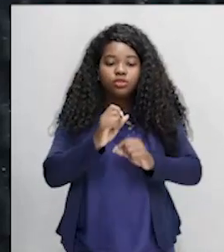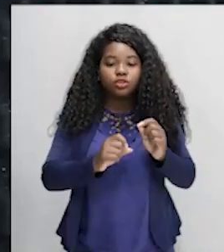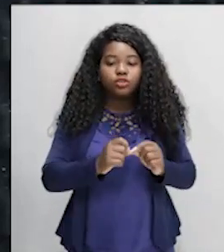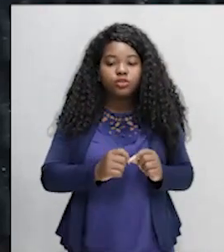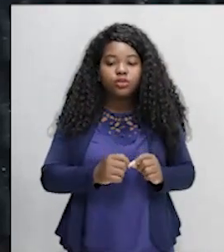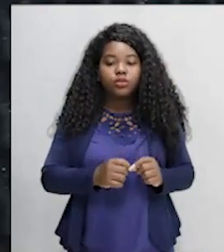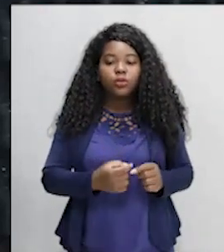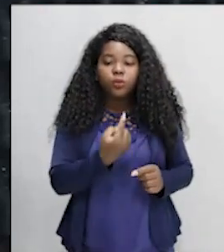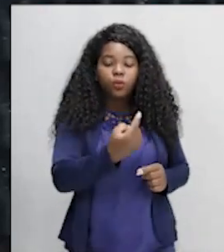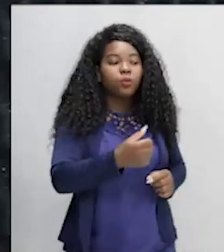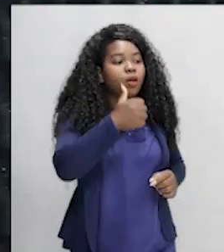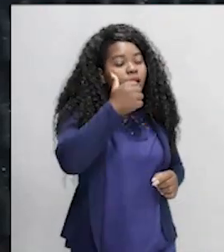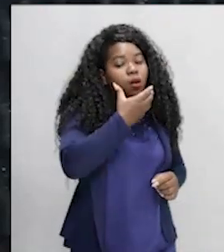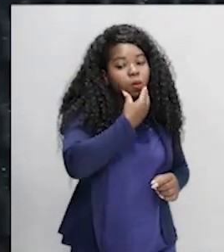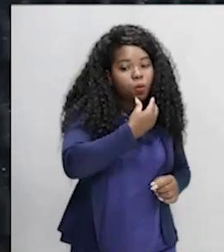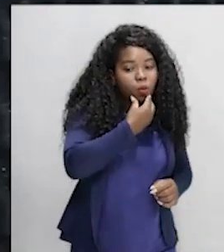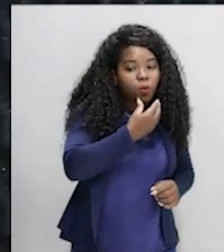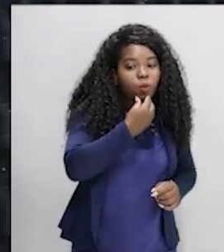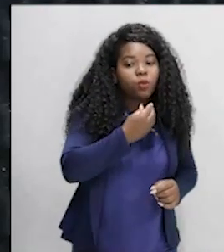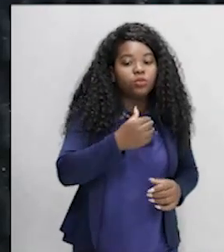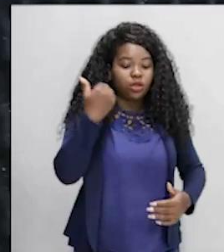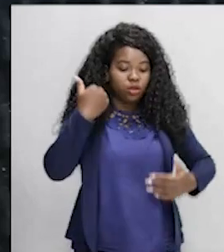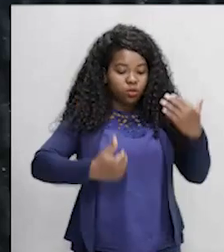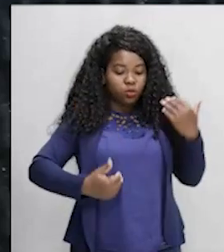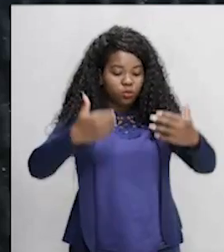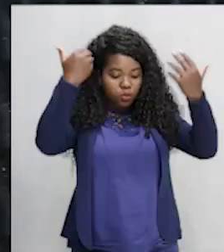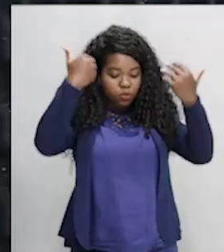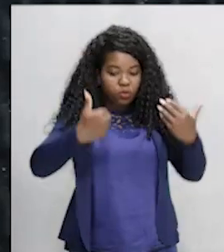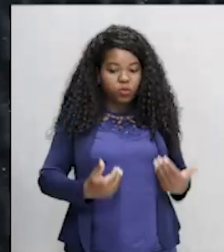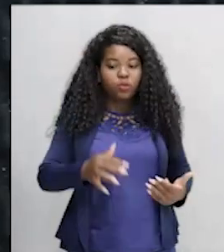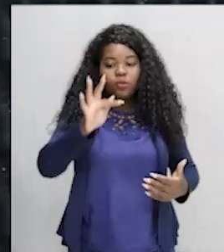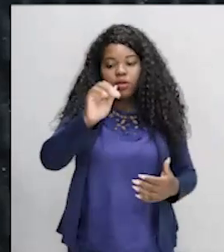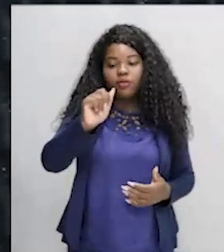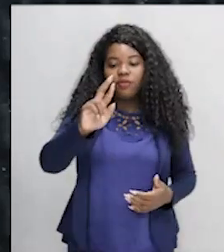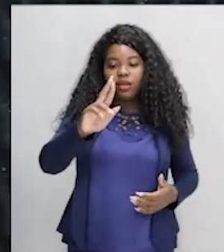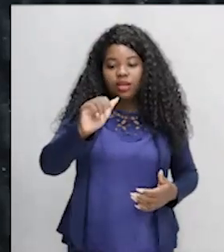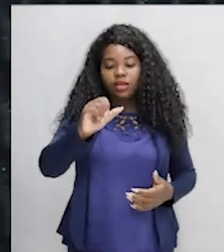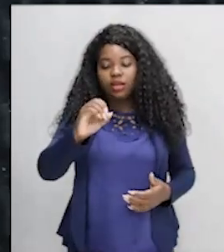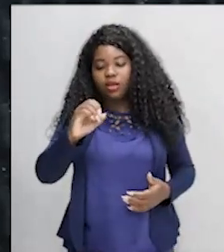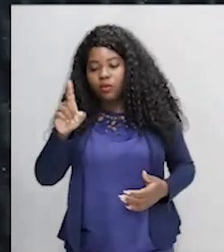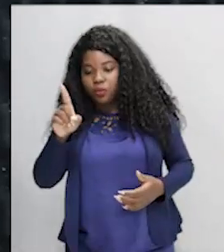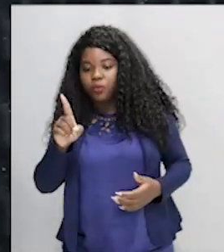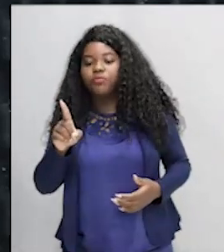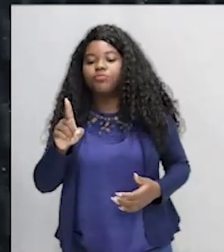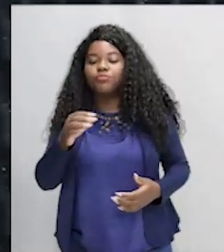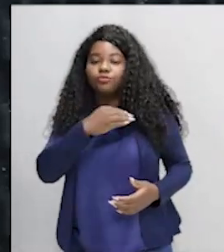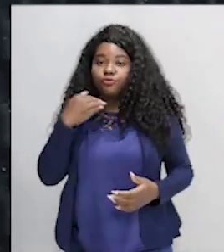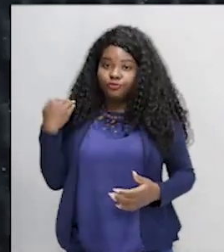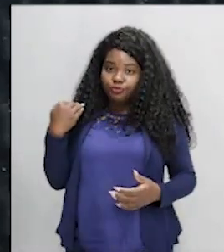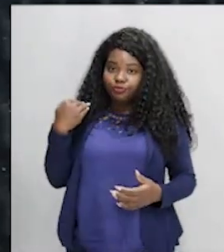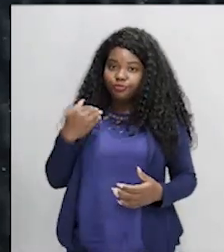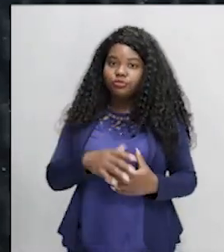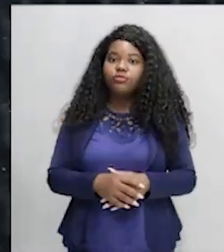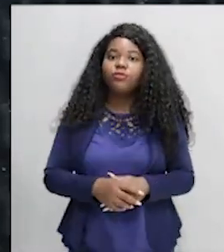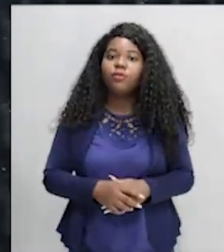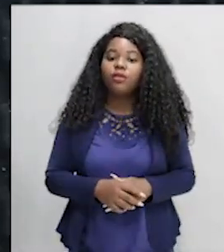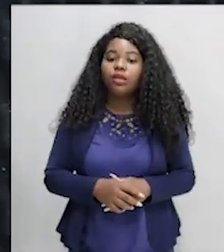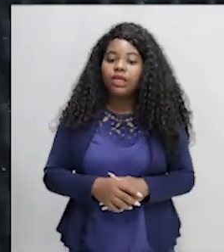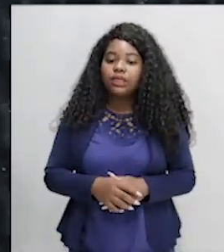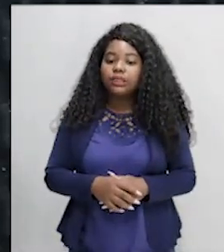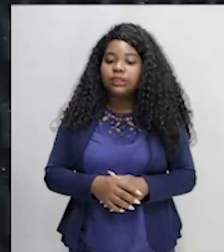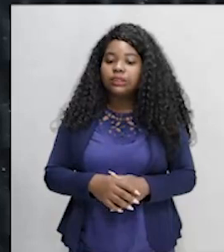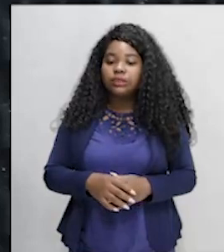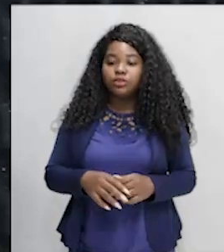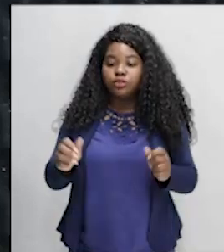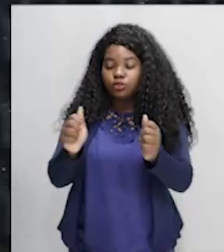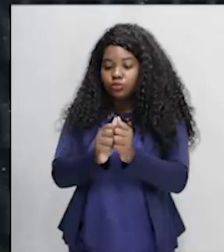o corpo do faraó já falecido, em processo de embalsamento e mumificação, mas os sumos